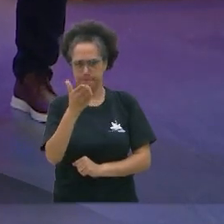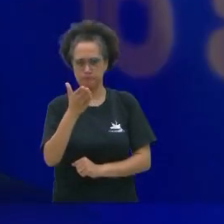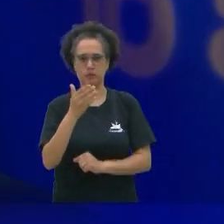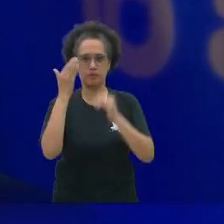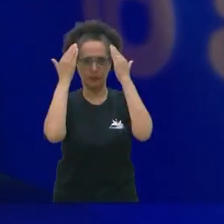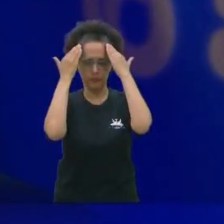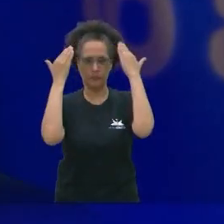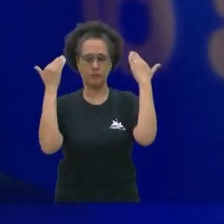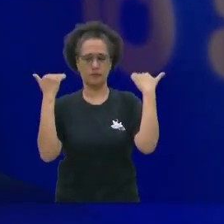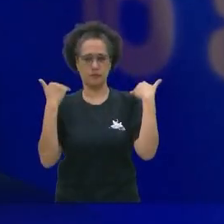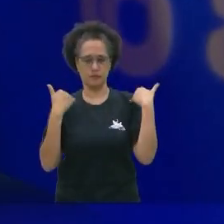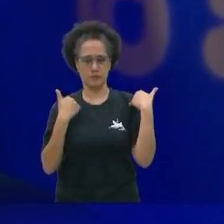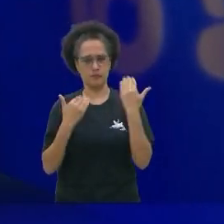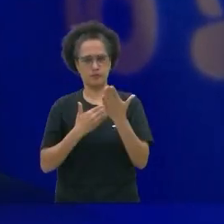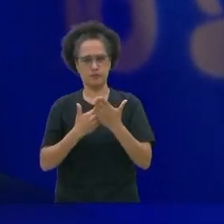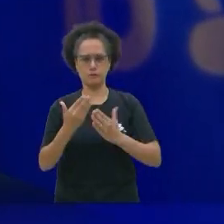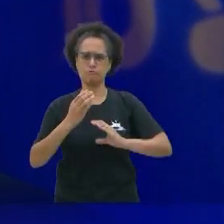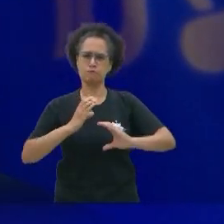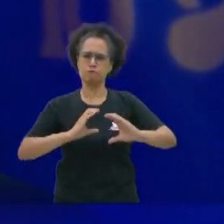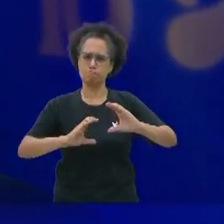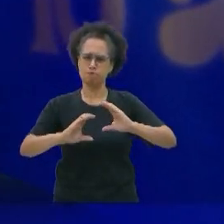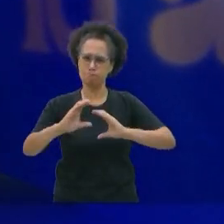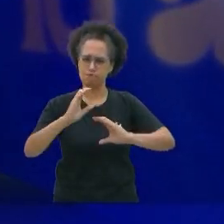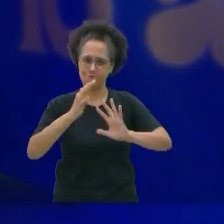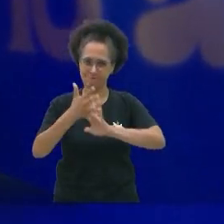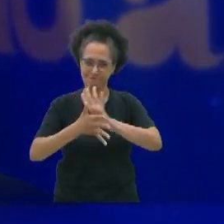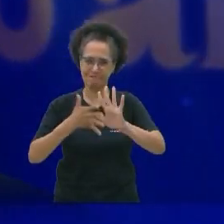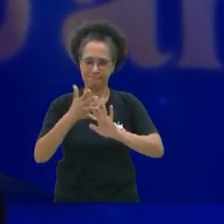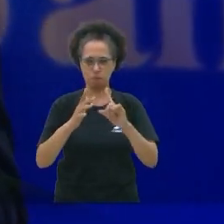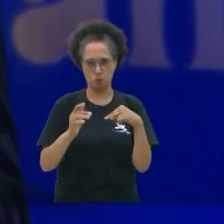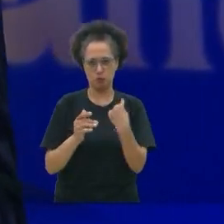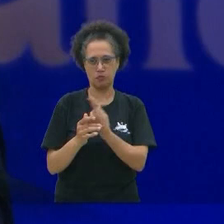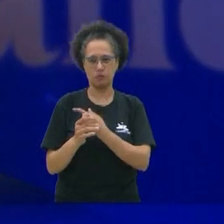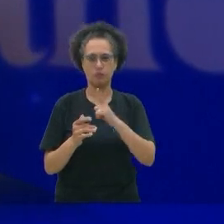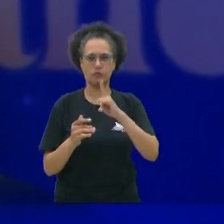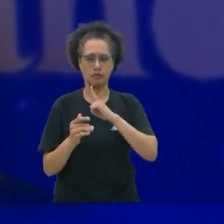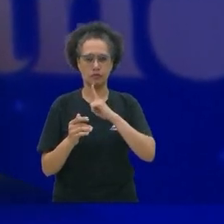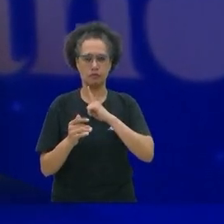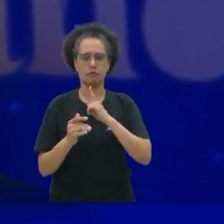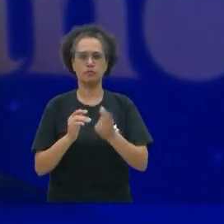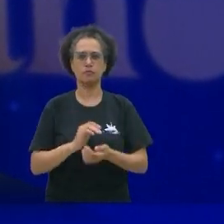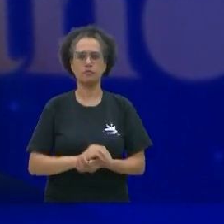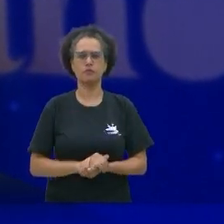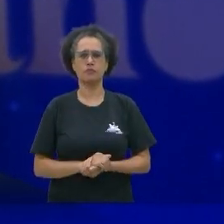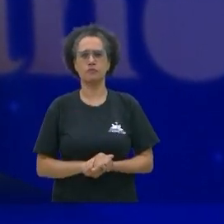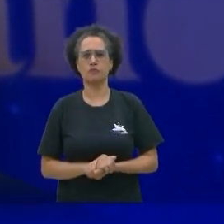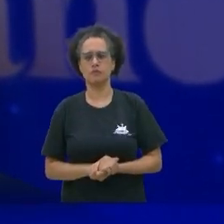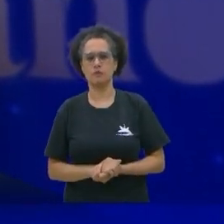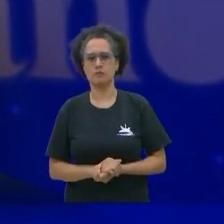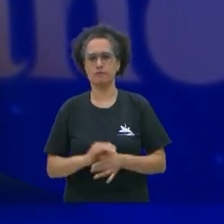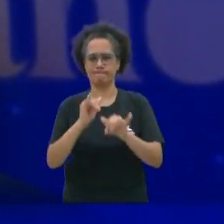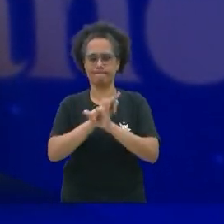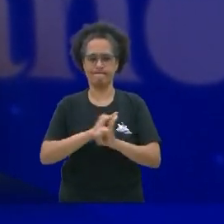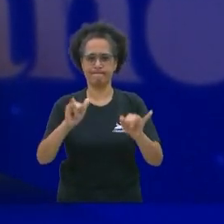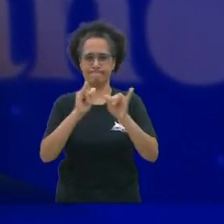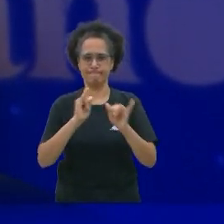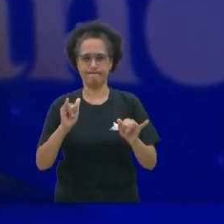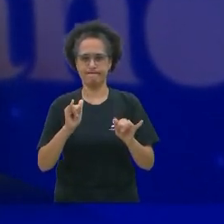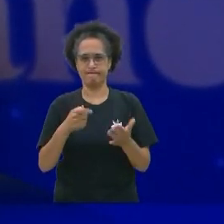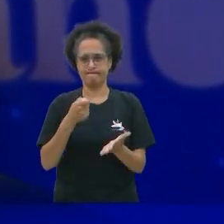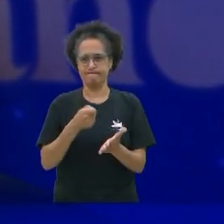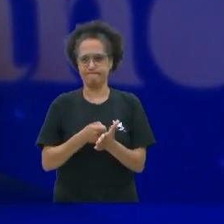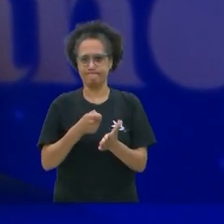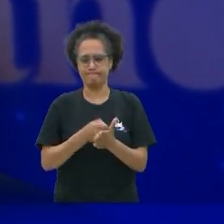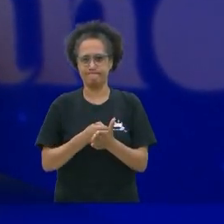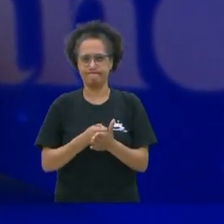vai começar a cantar e nós teremos a propaganda obrigatória eleitoral. Serão